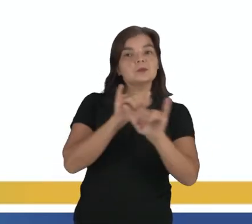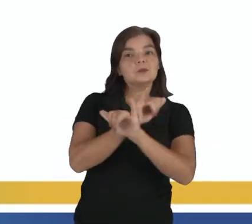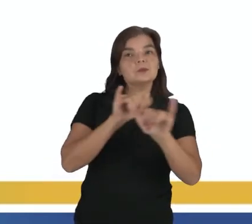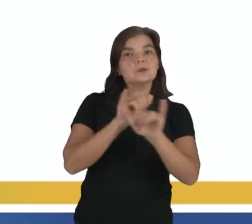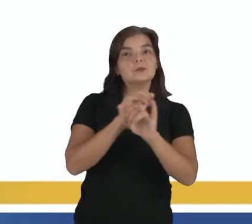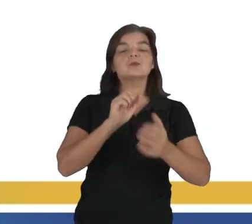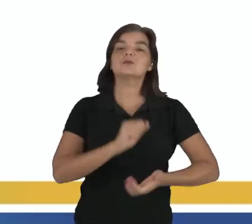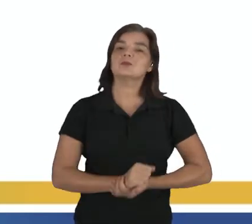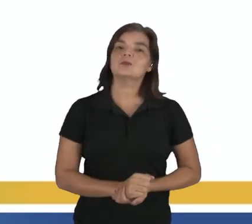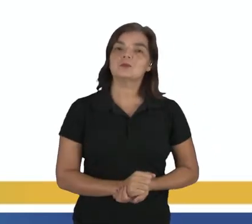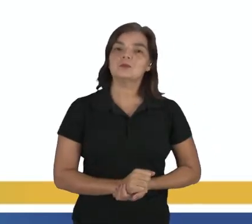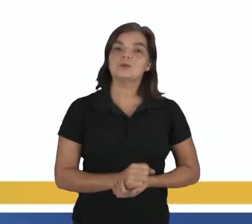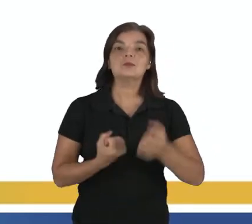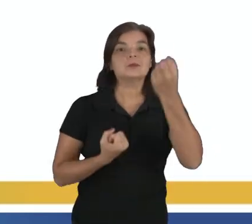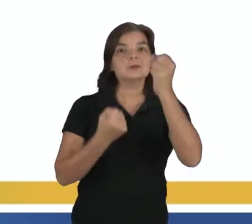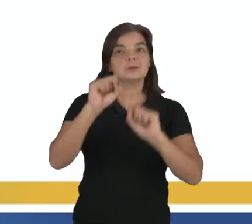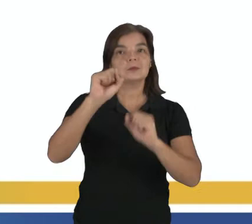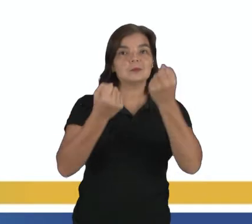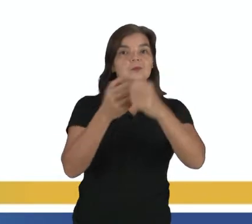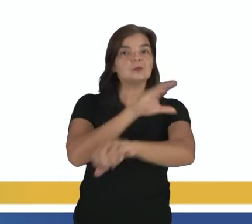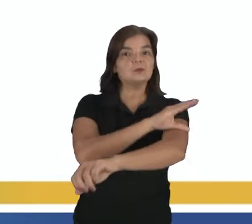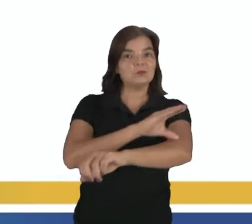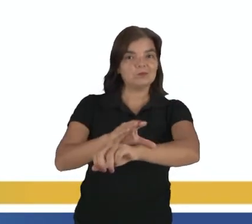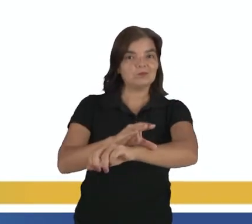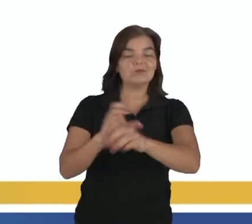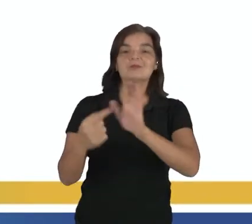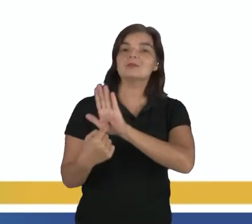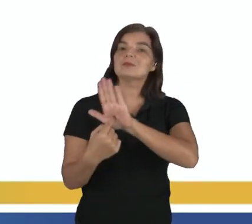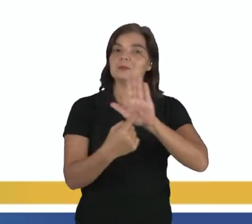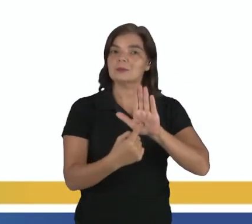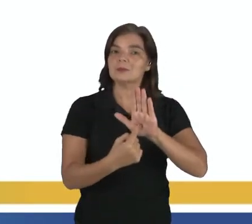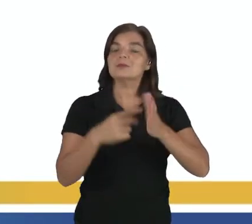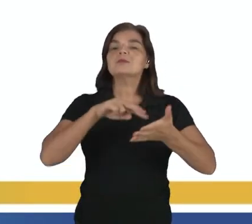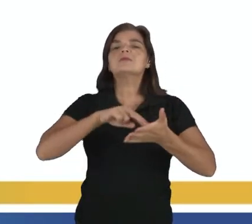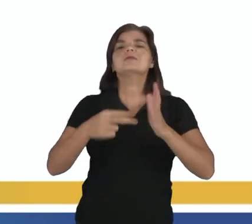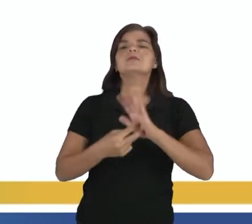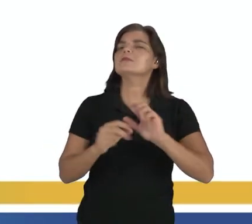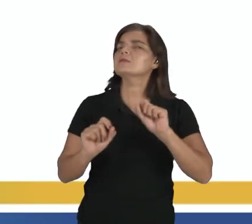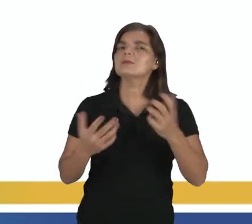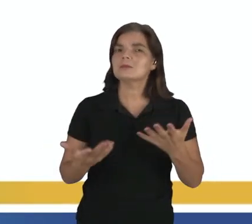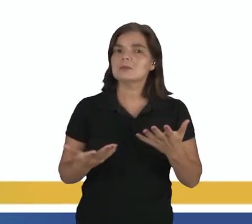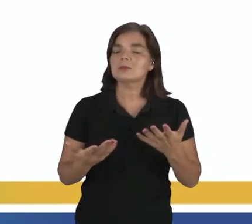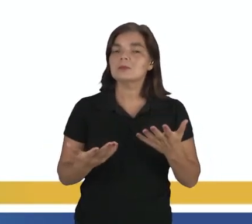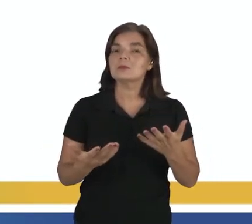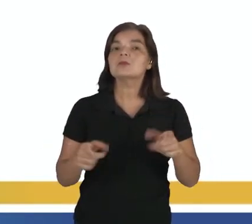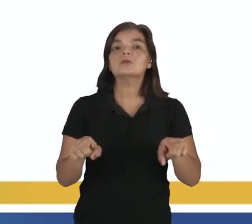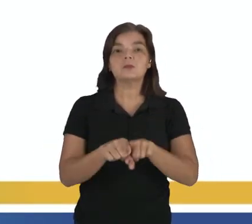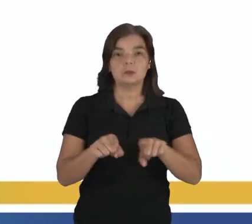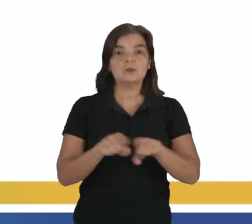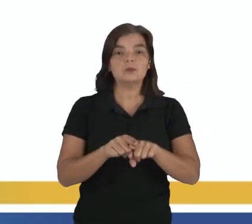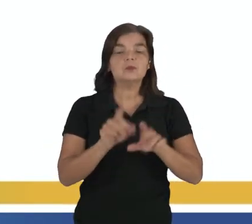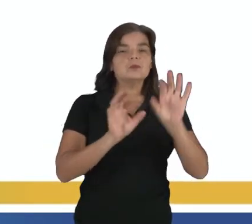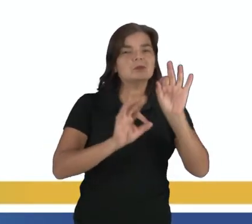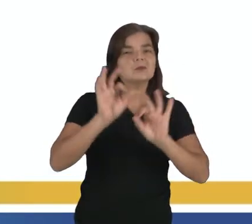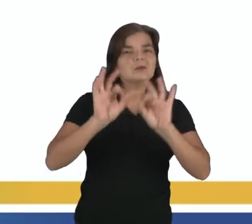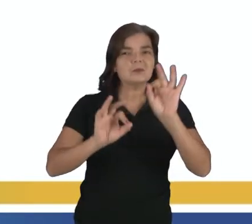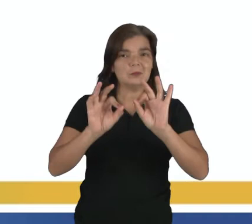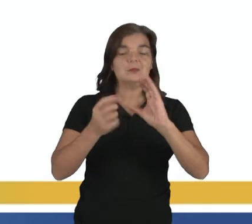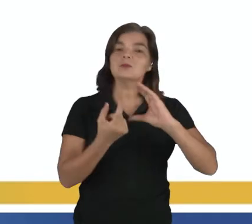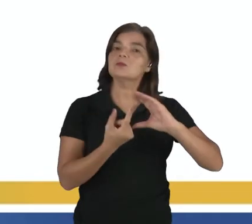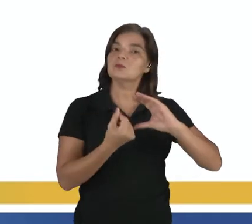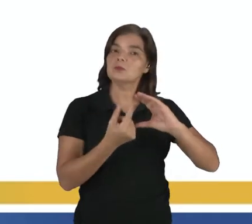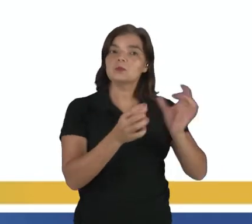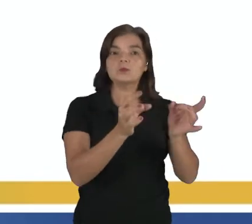informação, um termo, indústria cultural em destaque. Ou seja, o modo de produção capitalista,